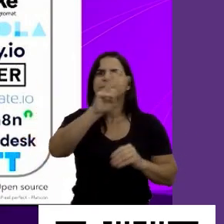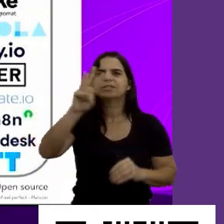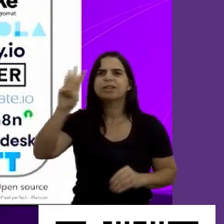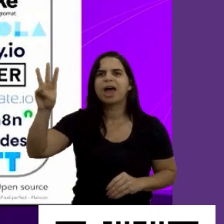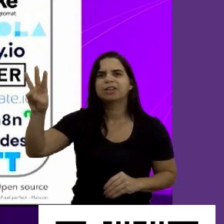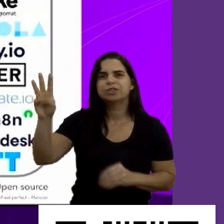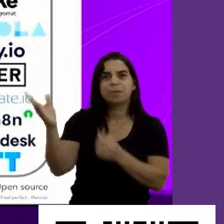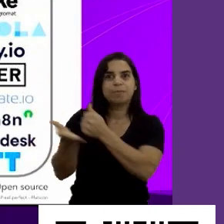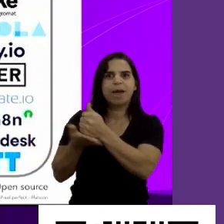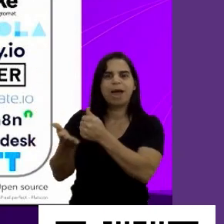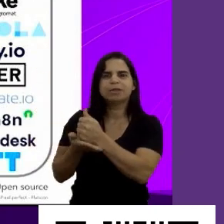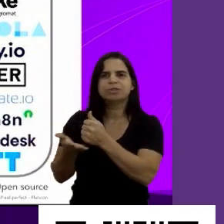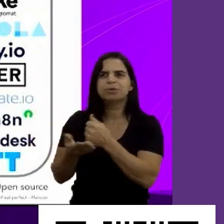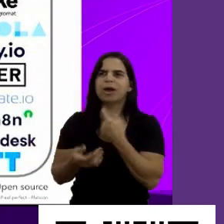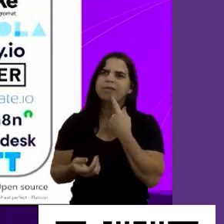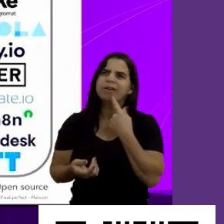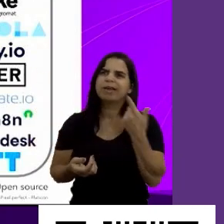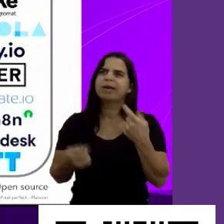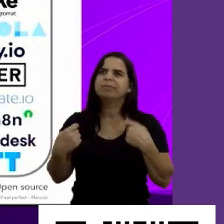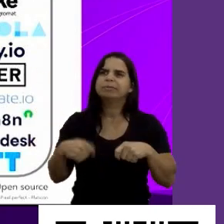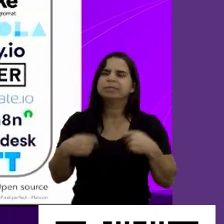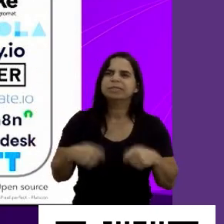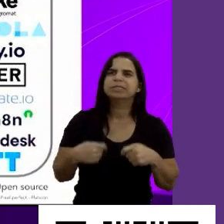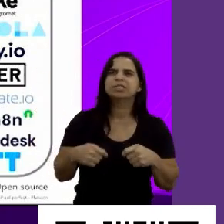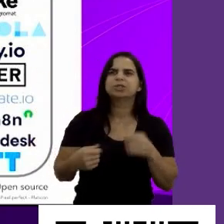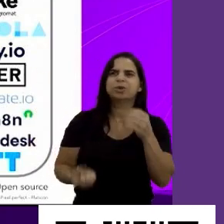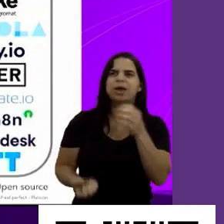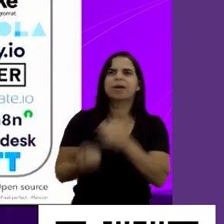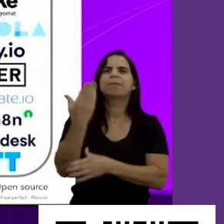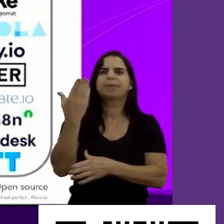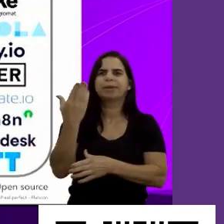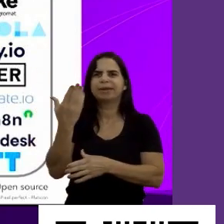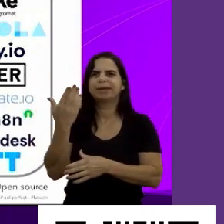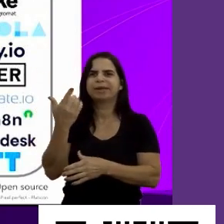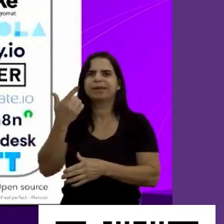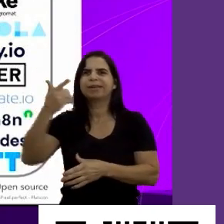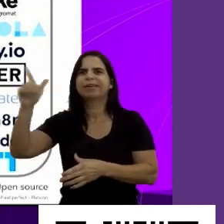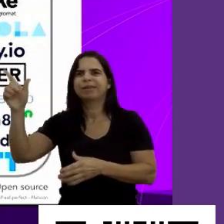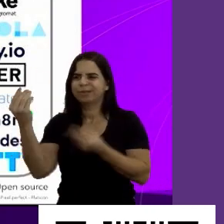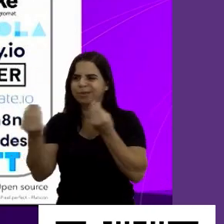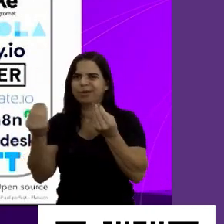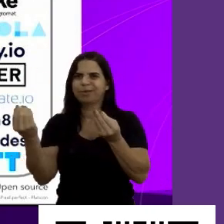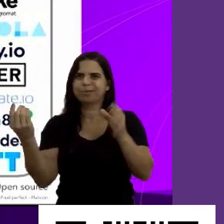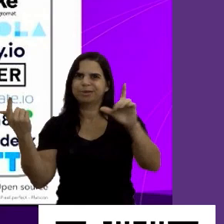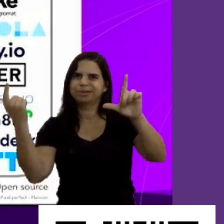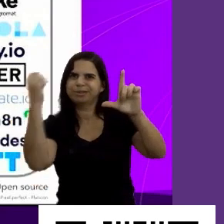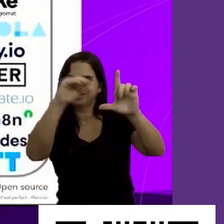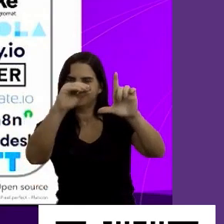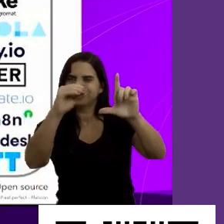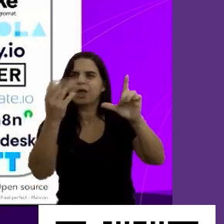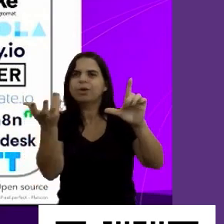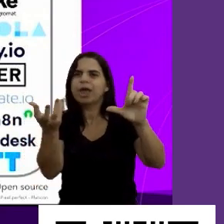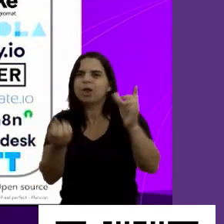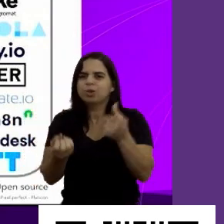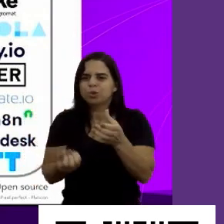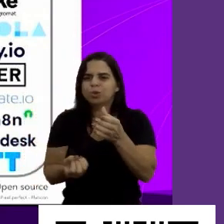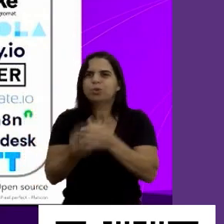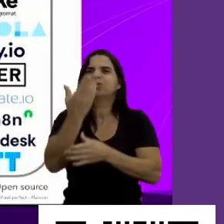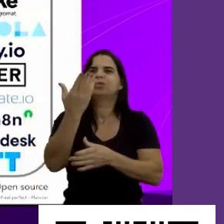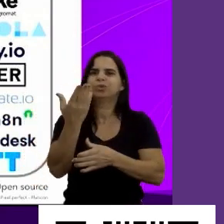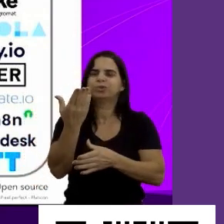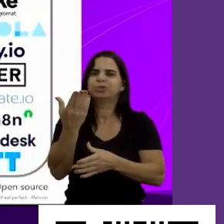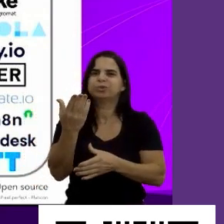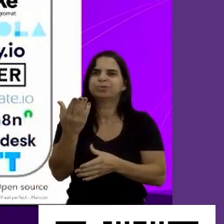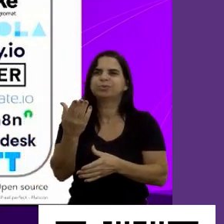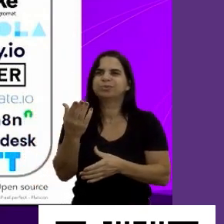pensar eu vou uma Landing page eu vou abrir um WordPress da vida ou se você colocar no Google quero construir uma landpage vai aparecer um milhares de